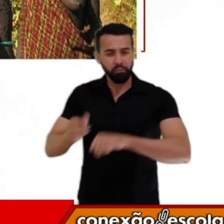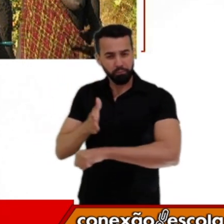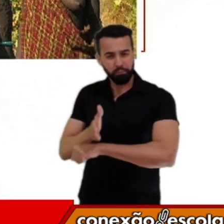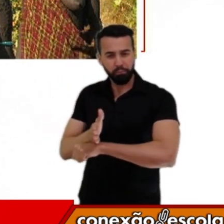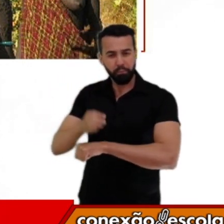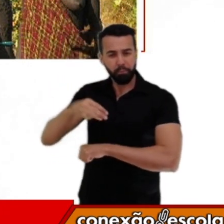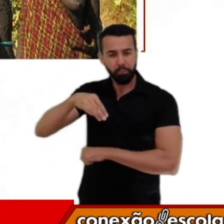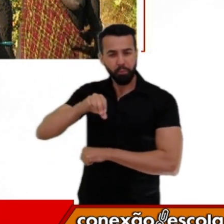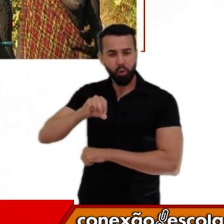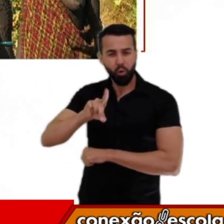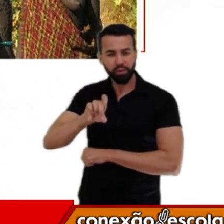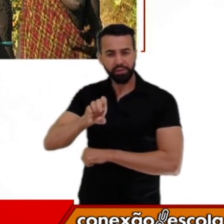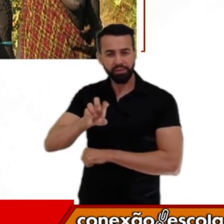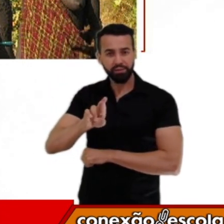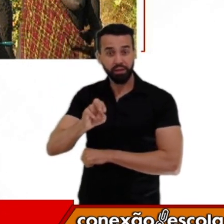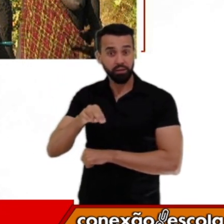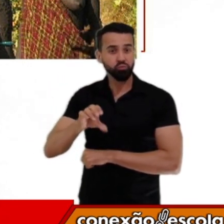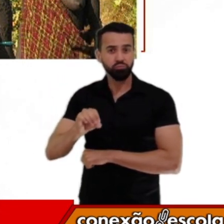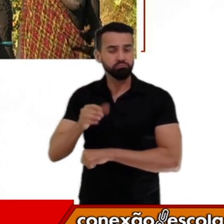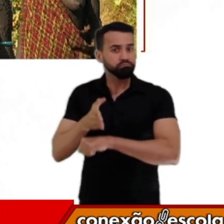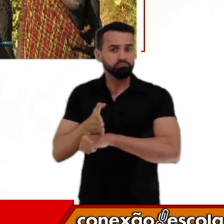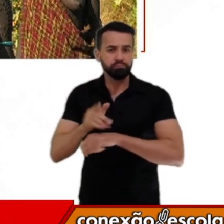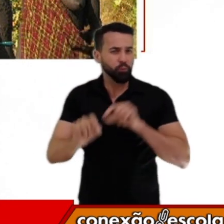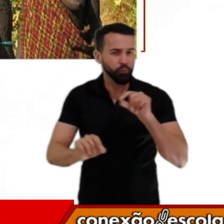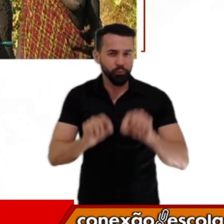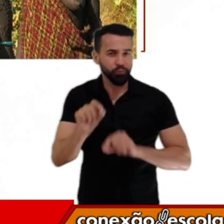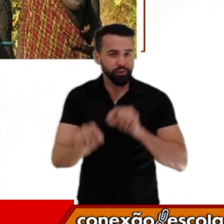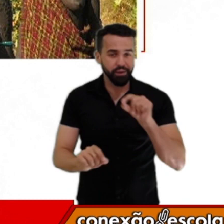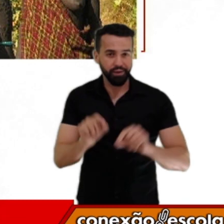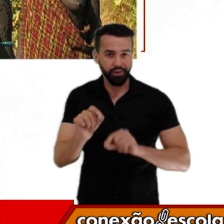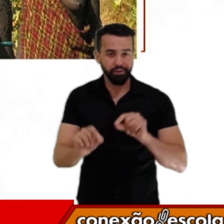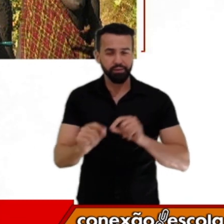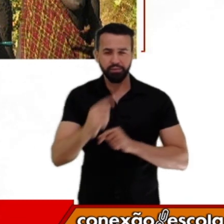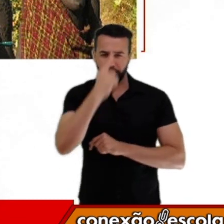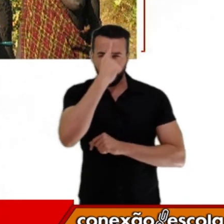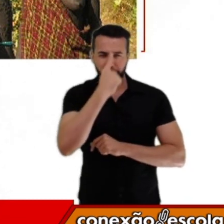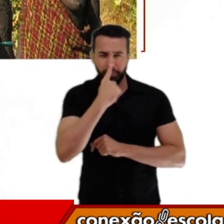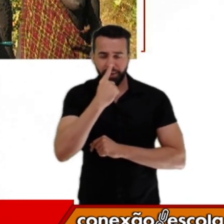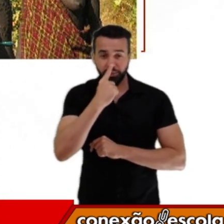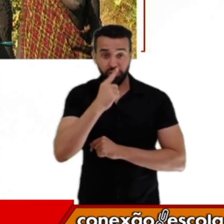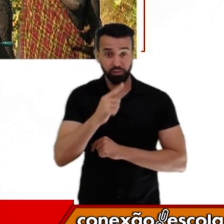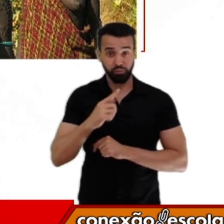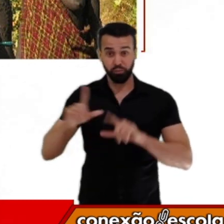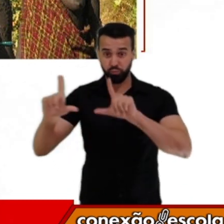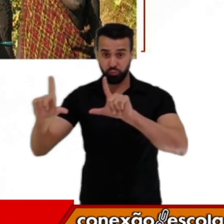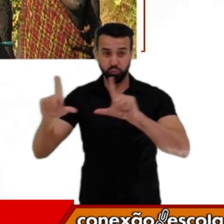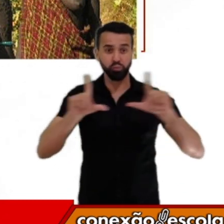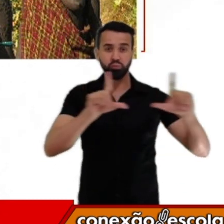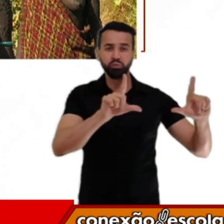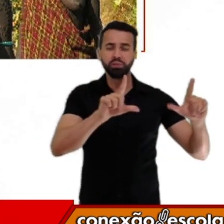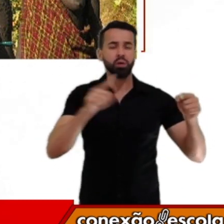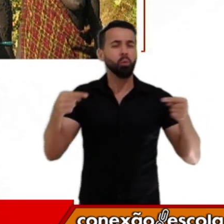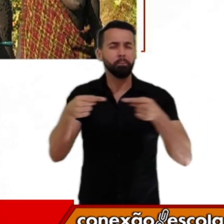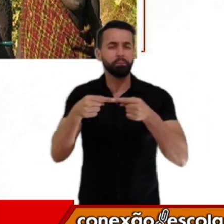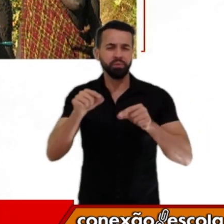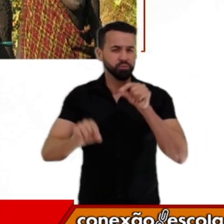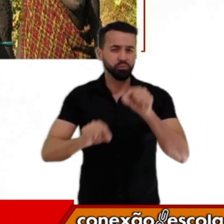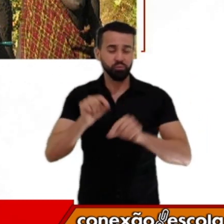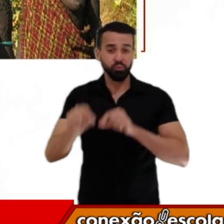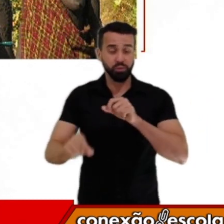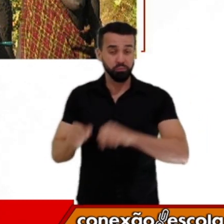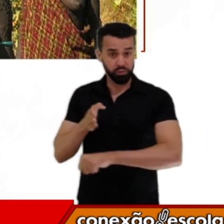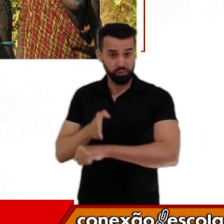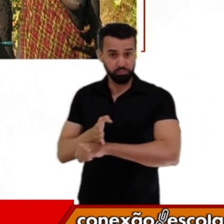é ser moderno. E quais as relações que essas duas imagens têm com a modernidade. Vocês